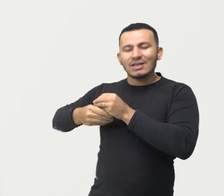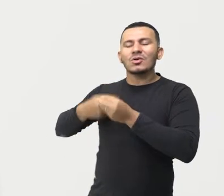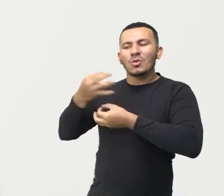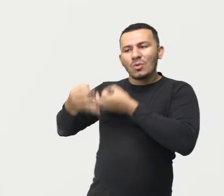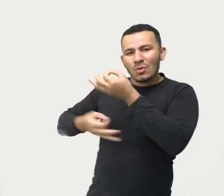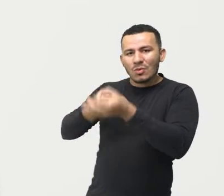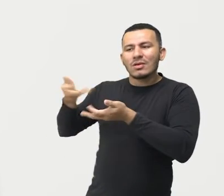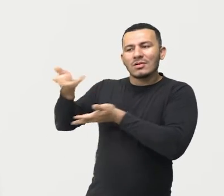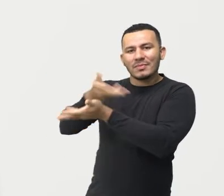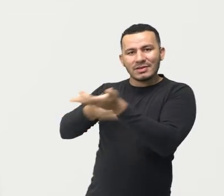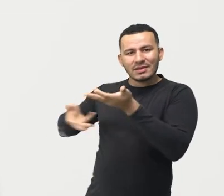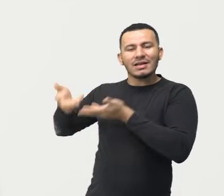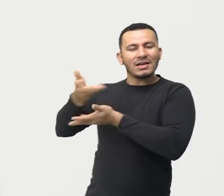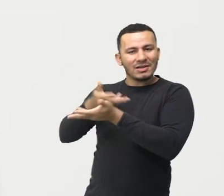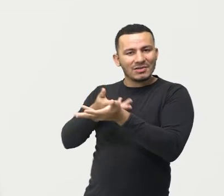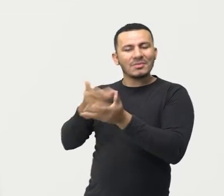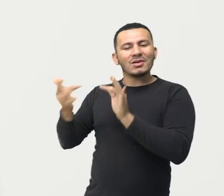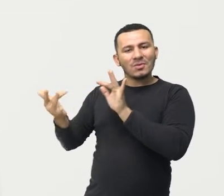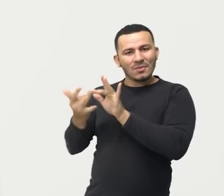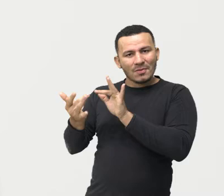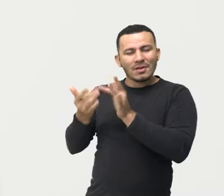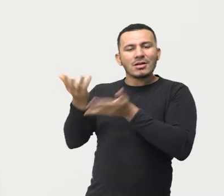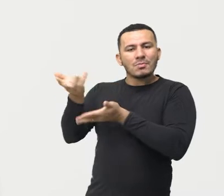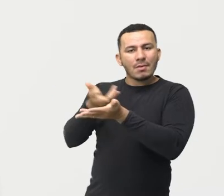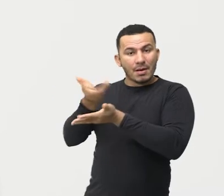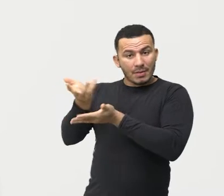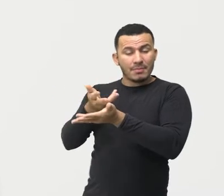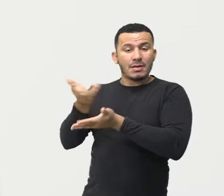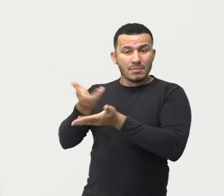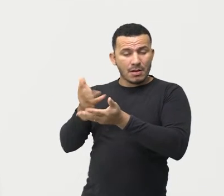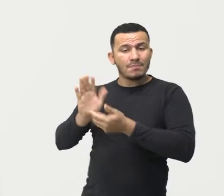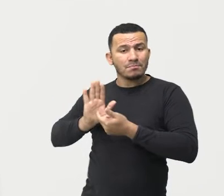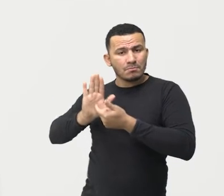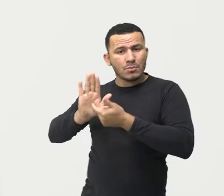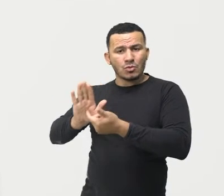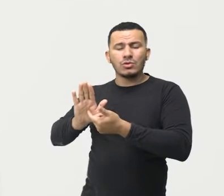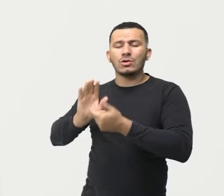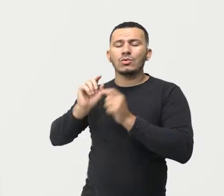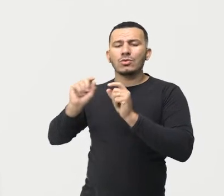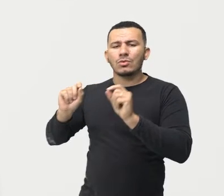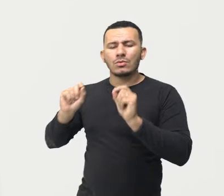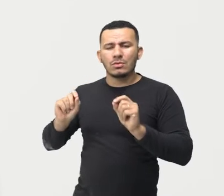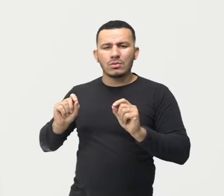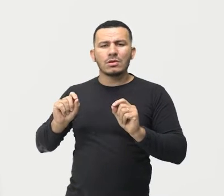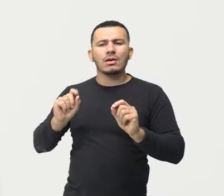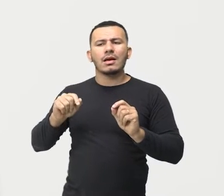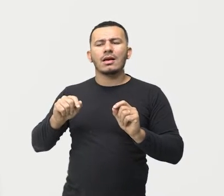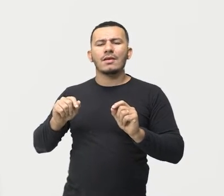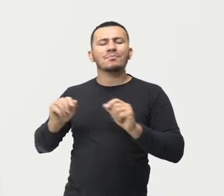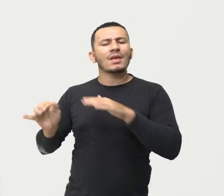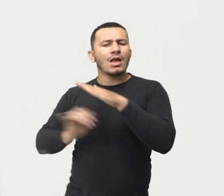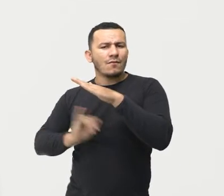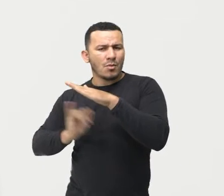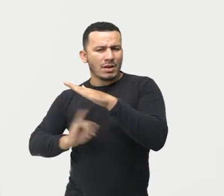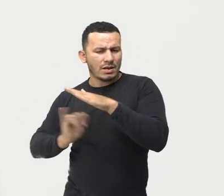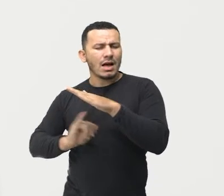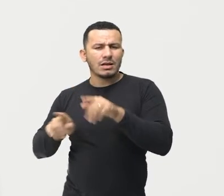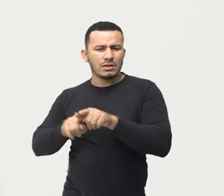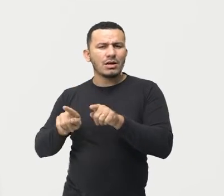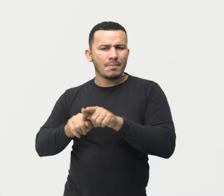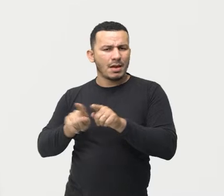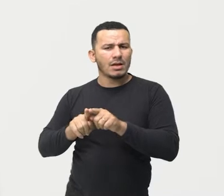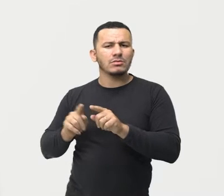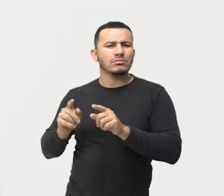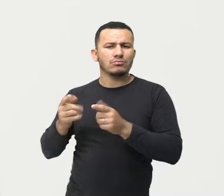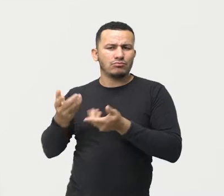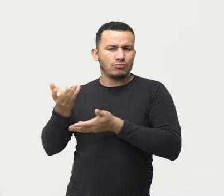esse diálogo para dentro do texto dela e já vai mostrando aí, né, essa informalidade nesse